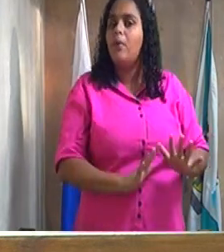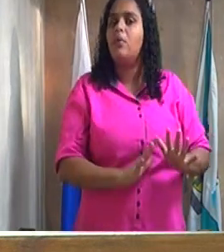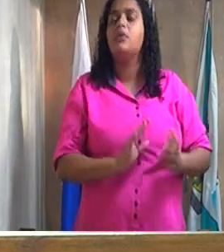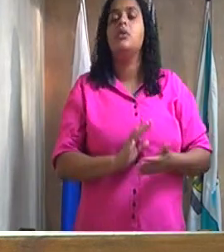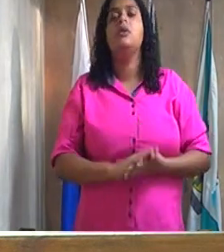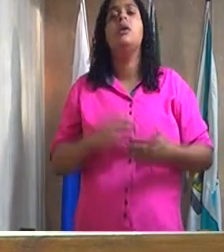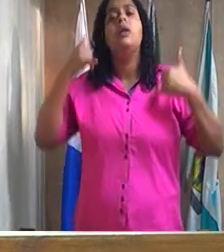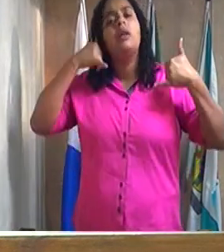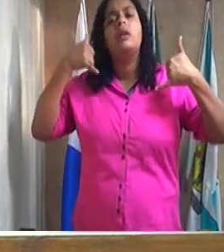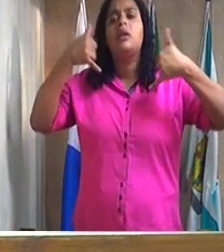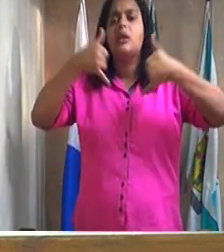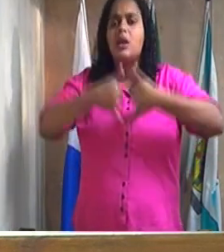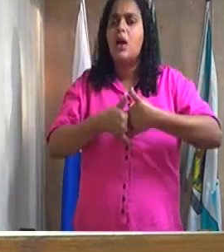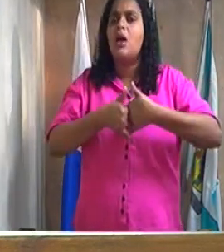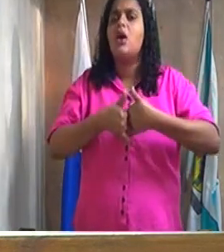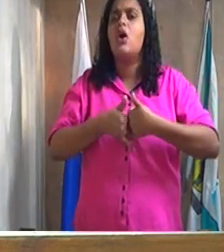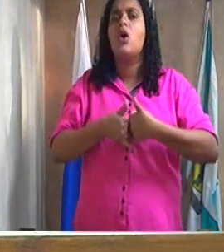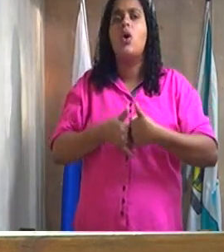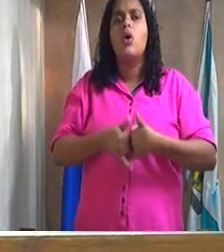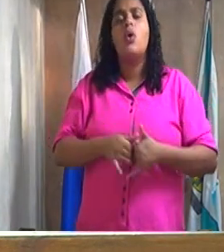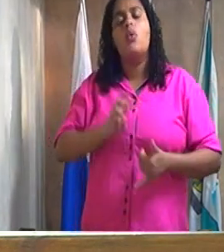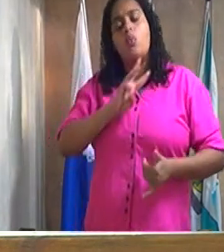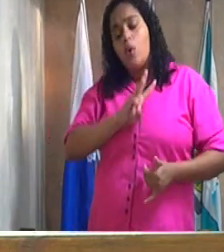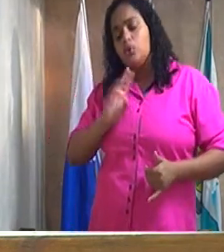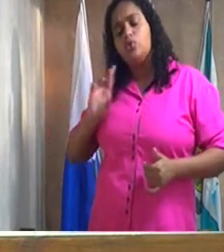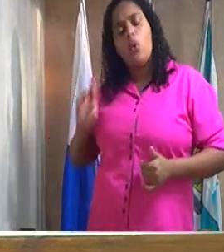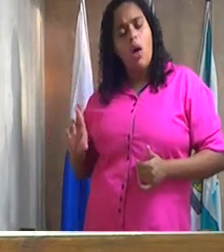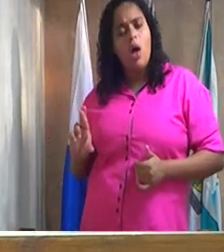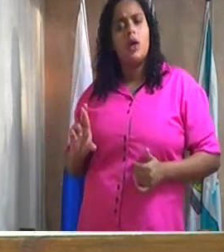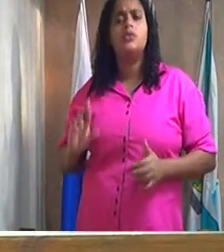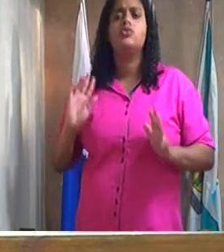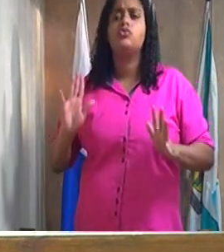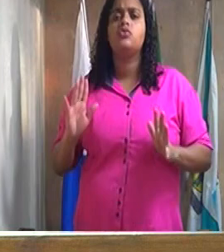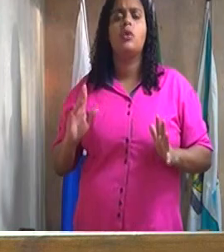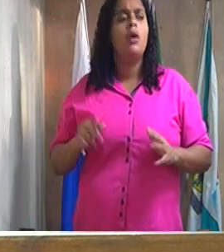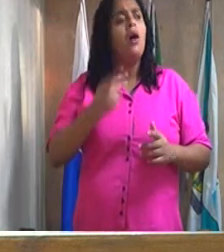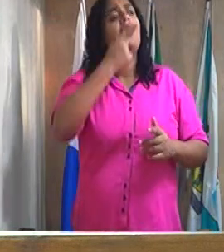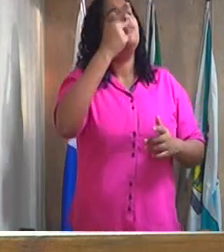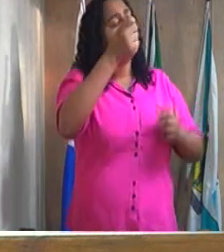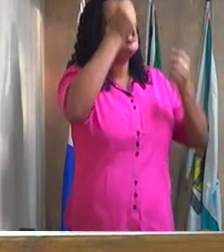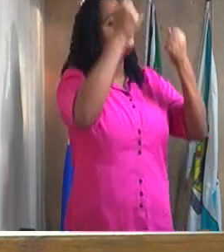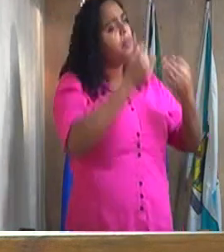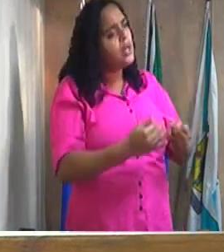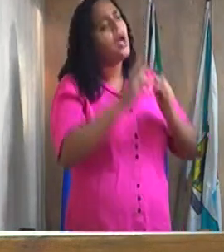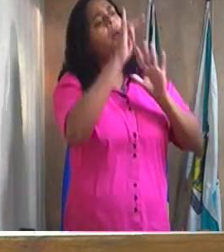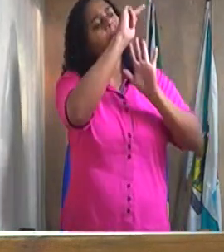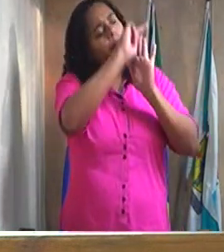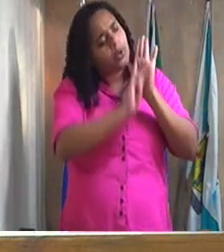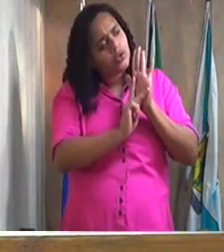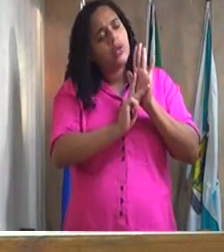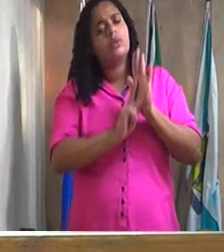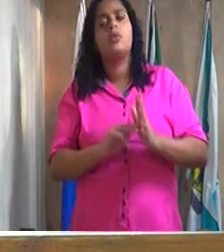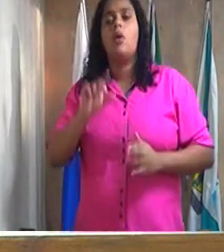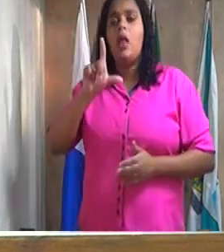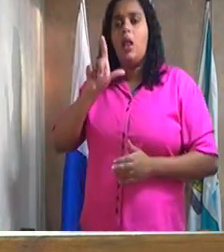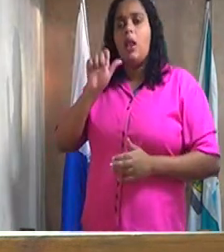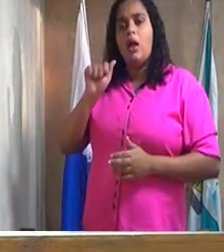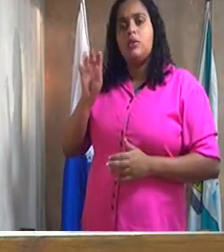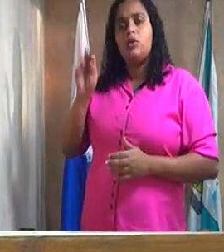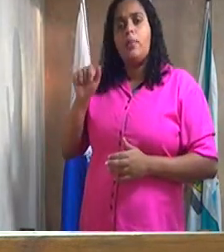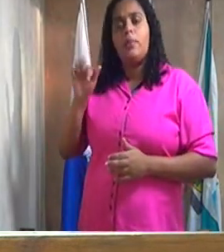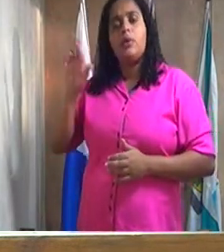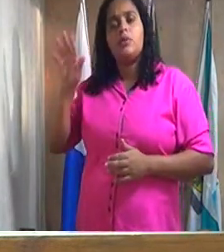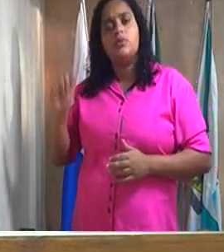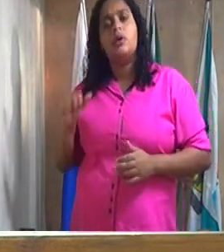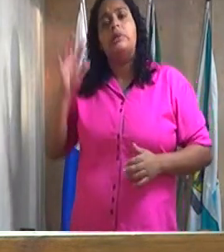para o Washington Reis, prefeito Washington Reis, e falei do projeto. Na época, estava fazendo o Arco Metropolitano. Falei, seria um sonho